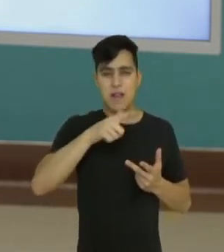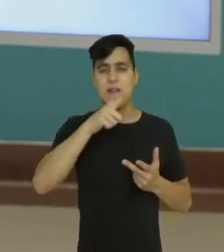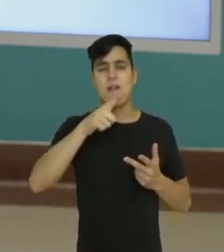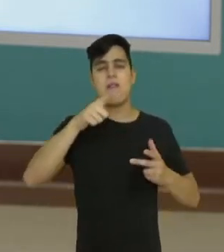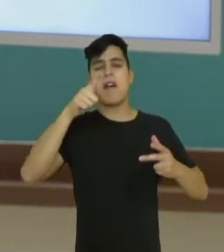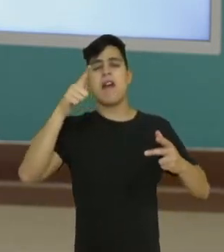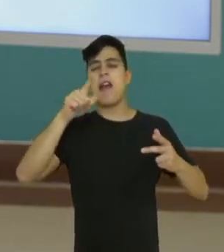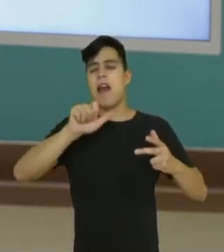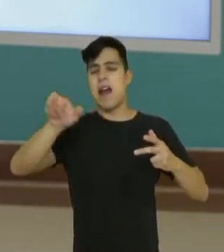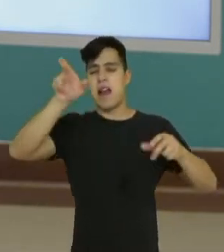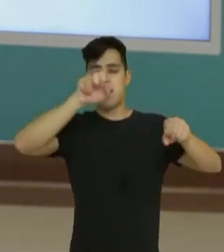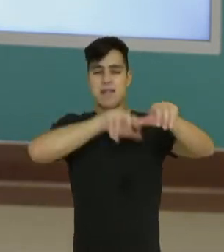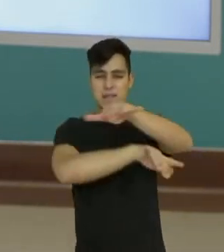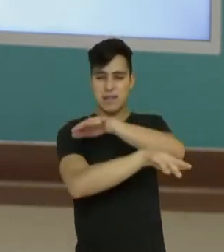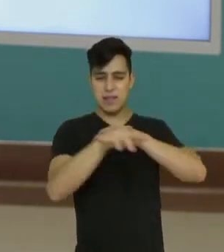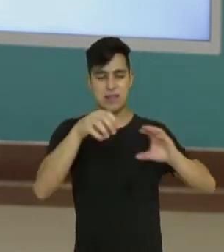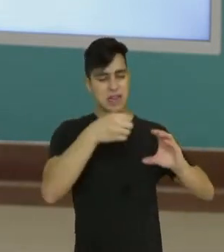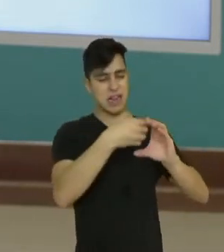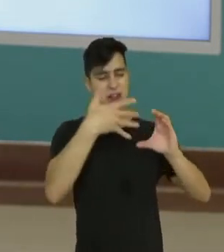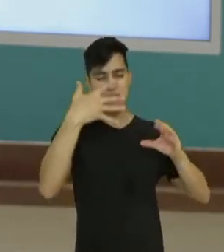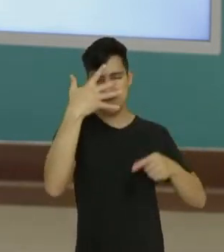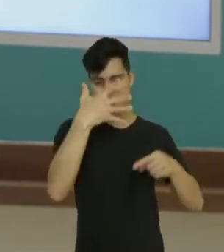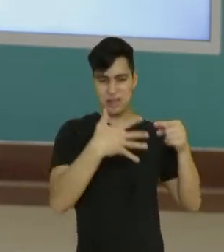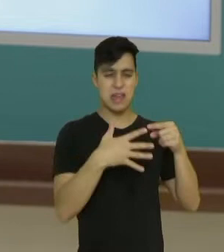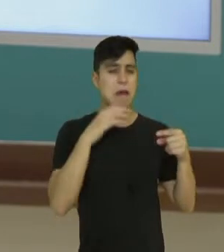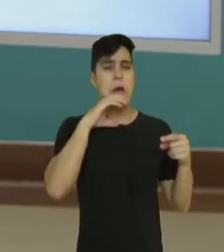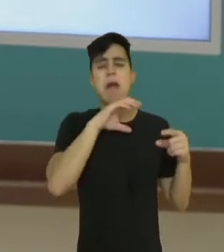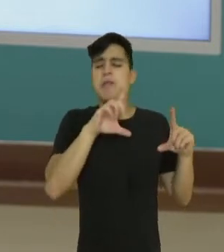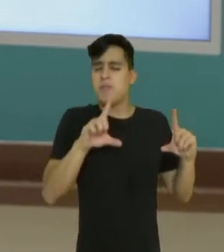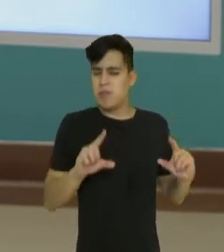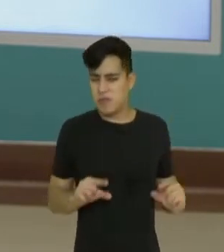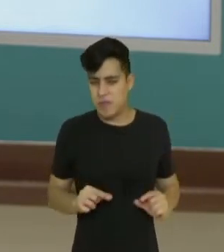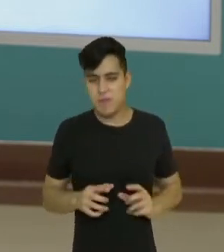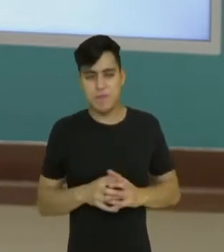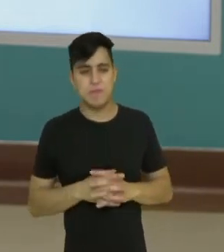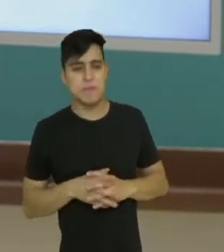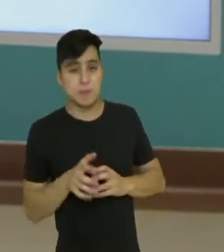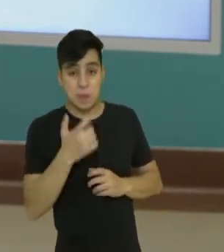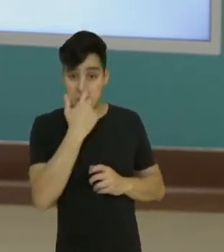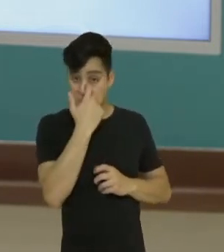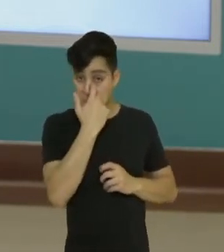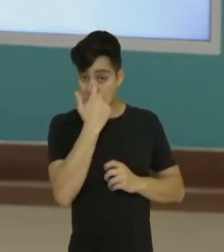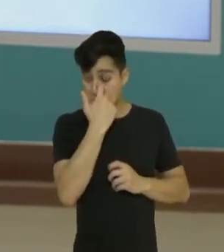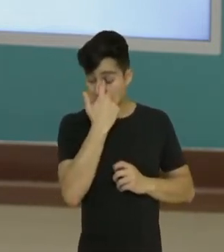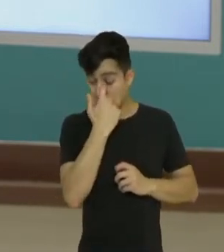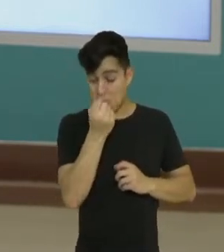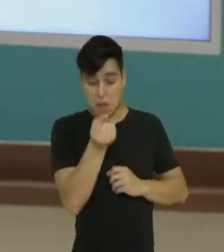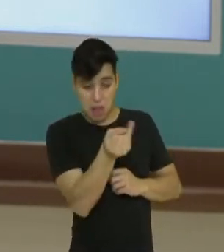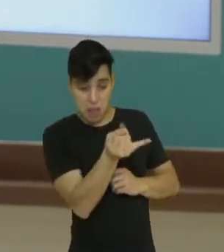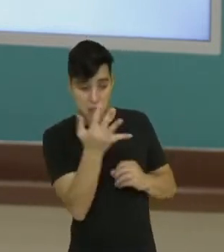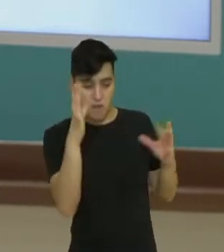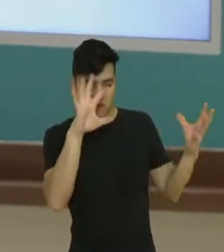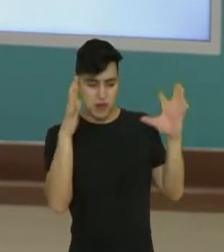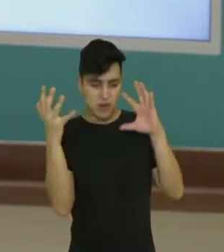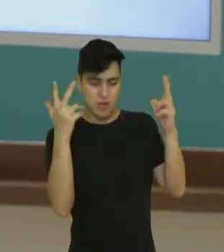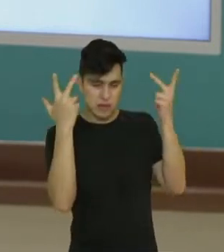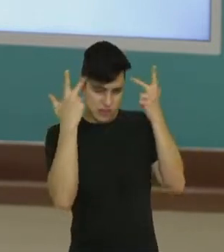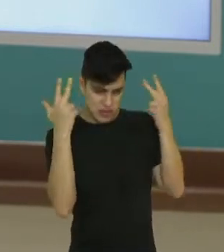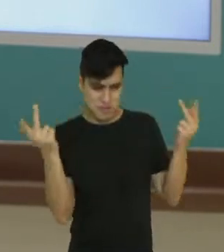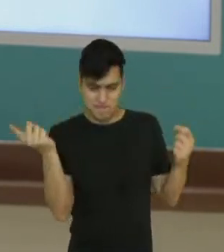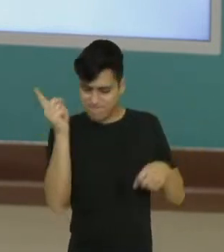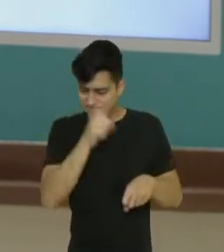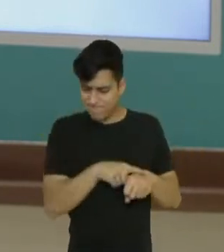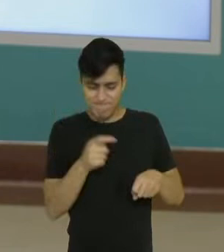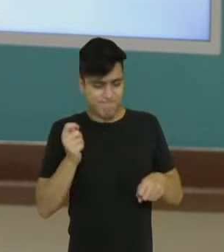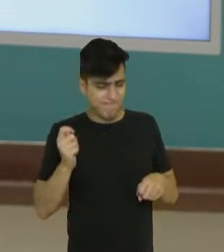outras características. Além disso, nós temos muitos fenômenos naturais que fazem modificações muito rápidas